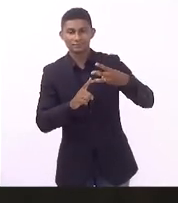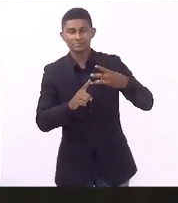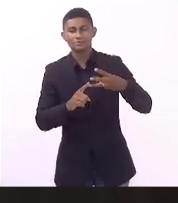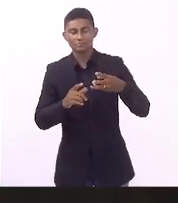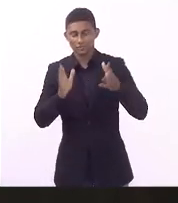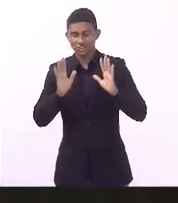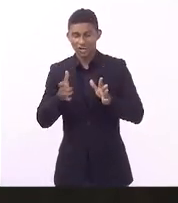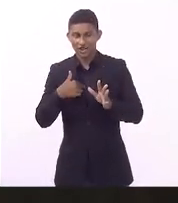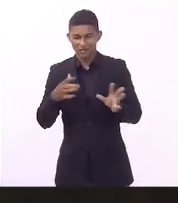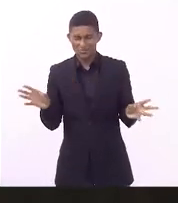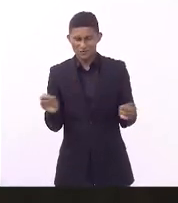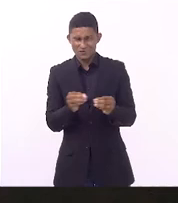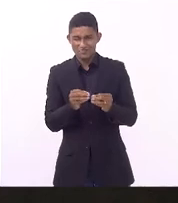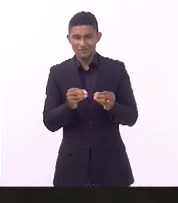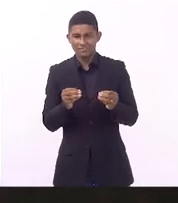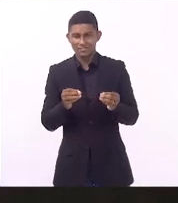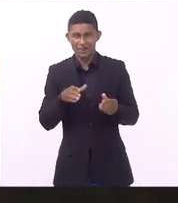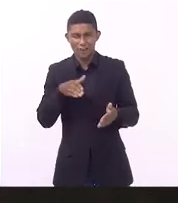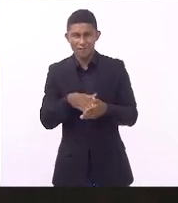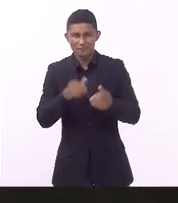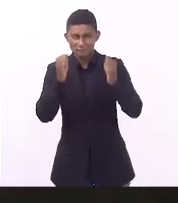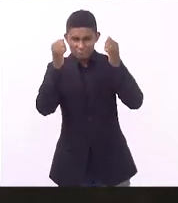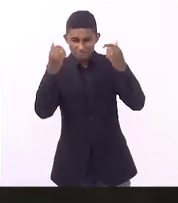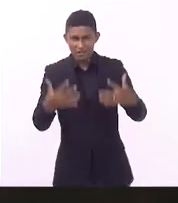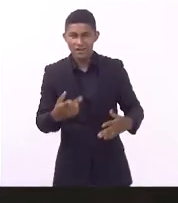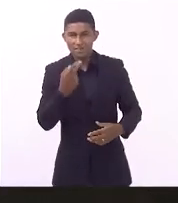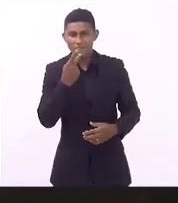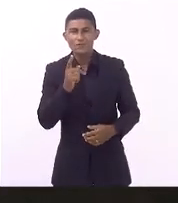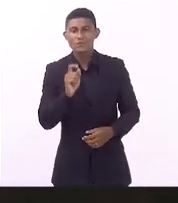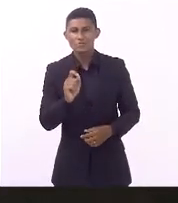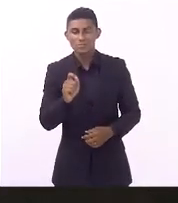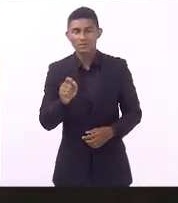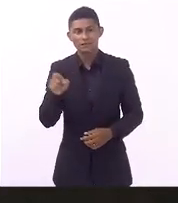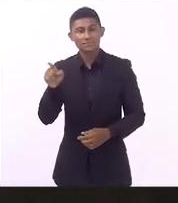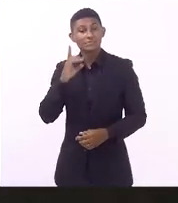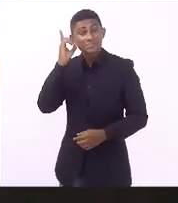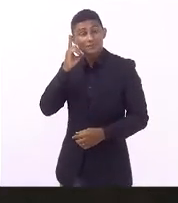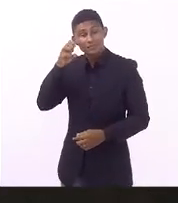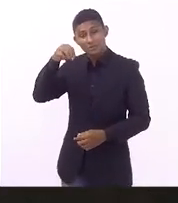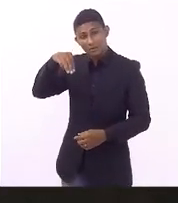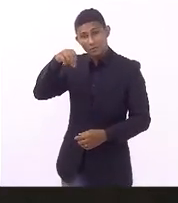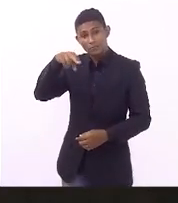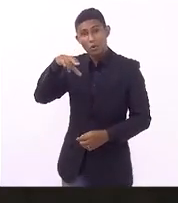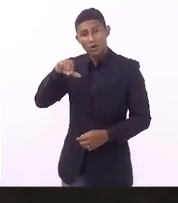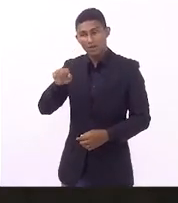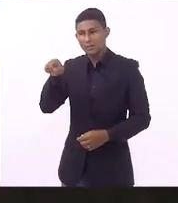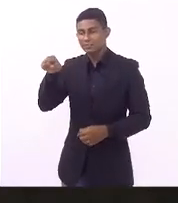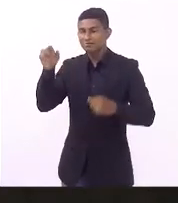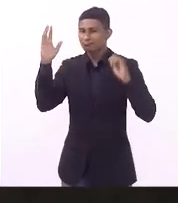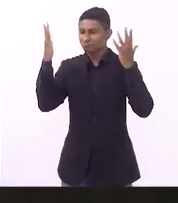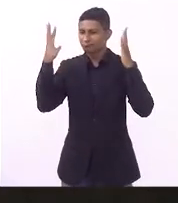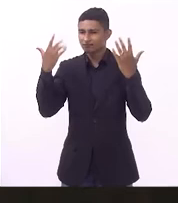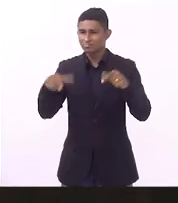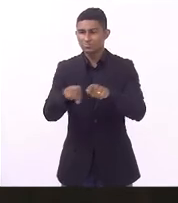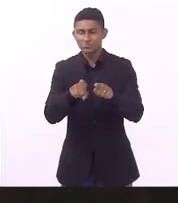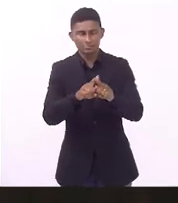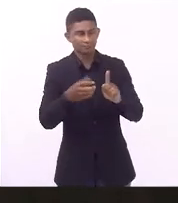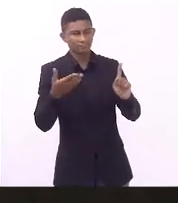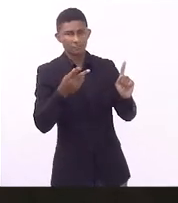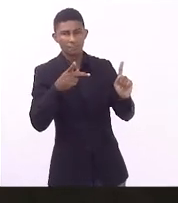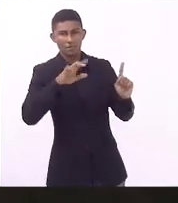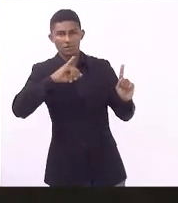encerramento, voltando a parabenizar a deputada Mônica, voltando a parabenizar o